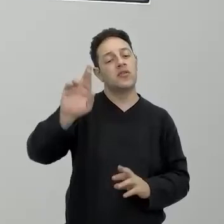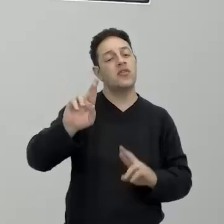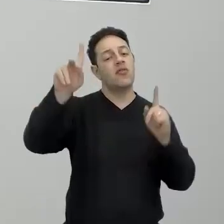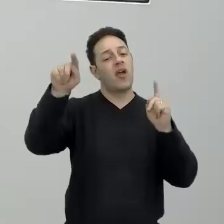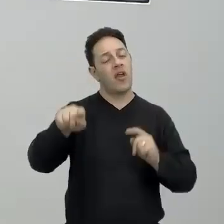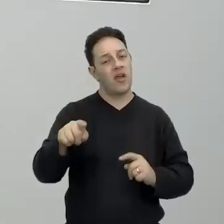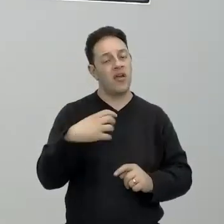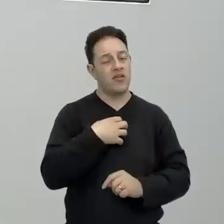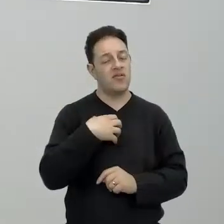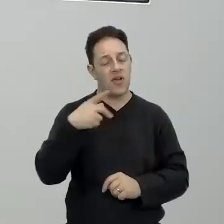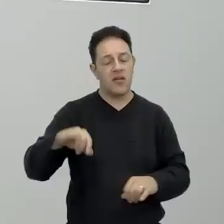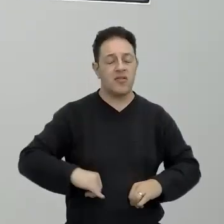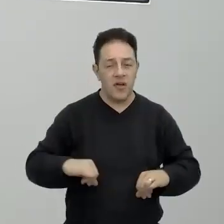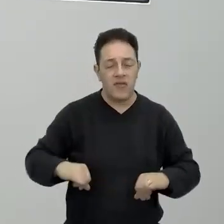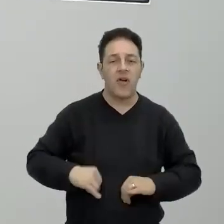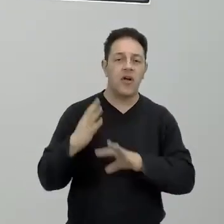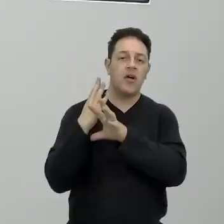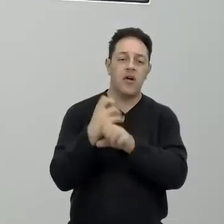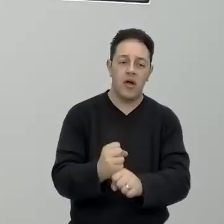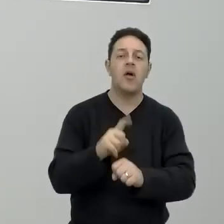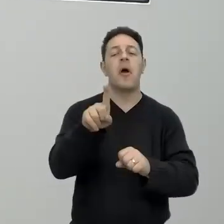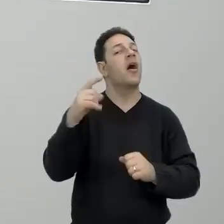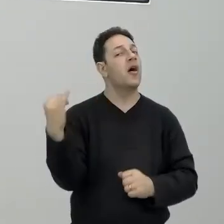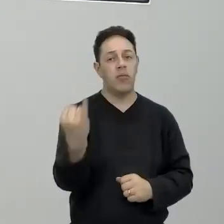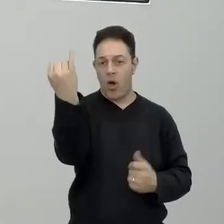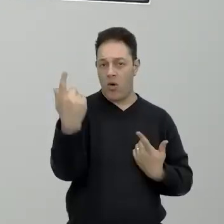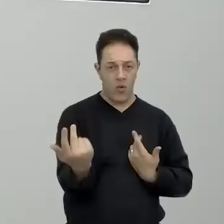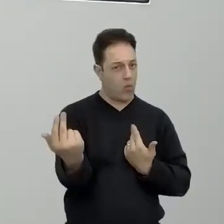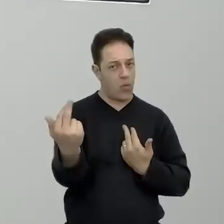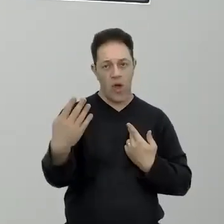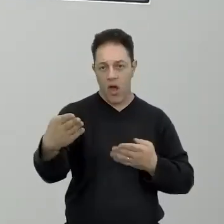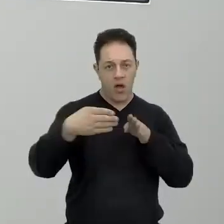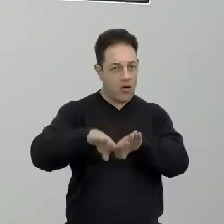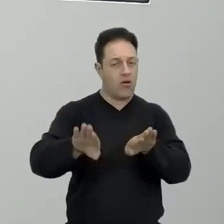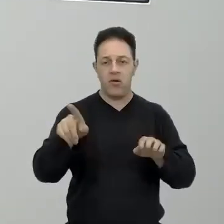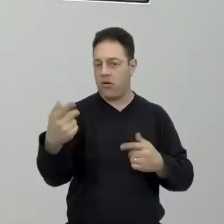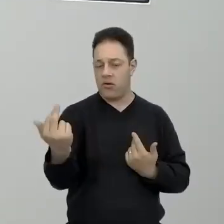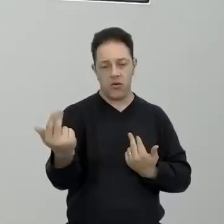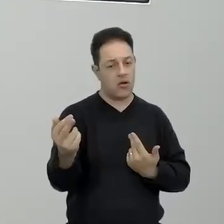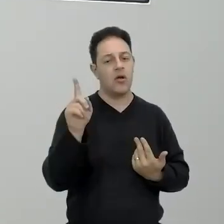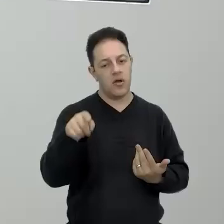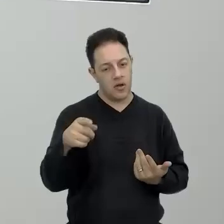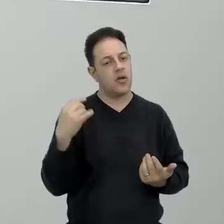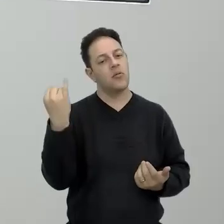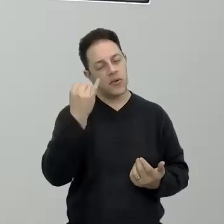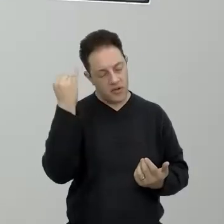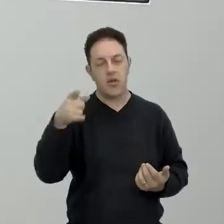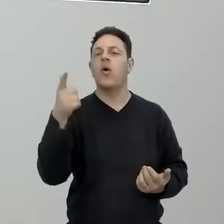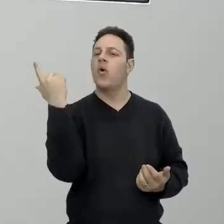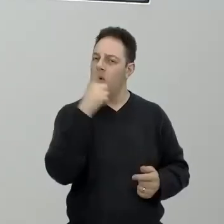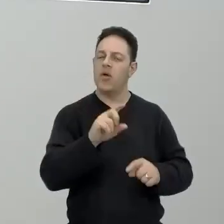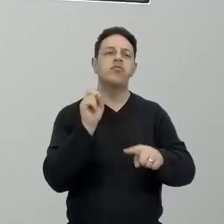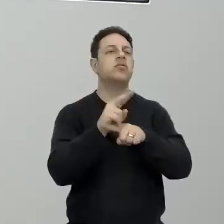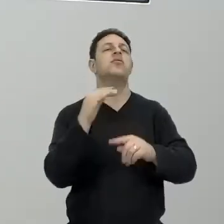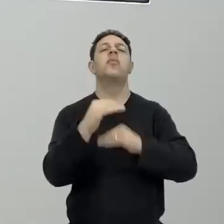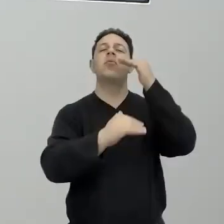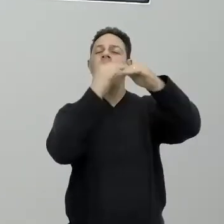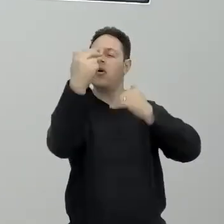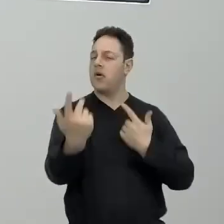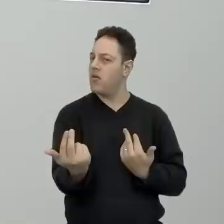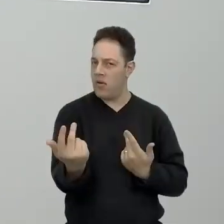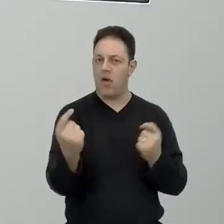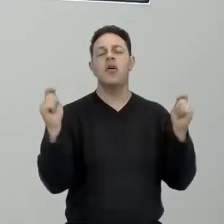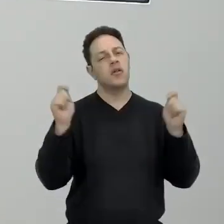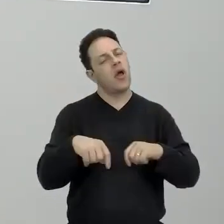igualmente importante, digna como a nossa ou de qualquer outra pessoa que nós julguemos ser merecedora